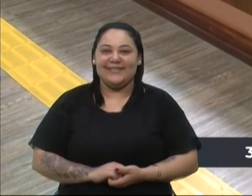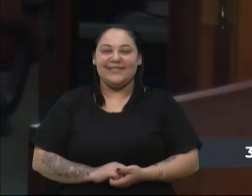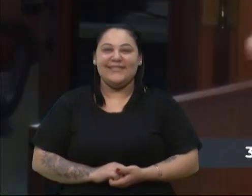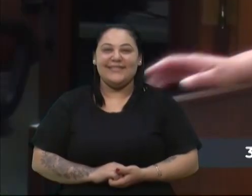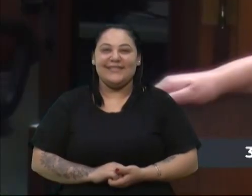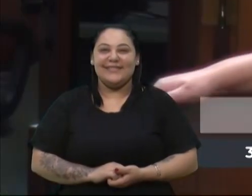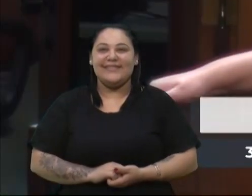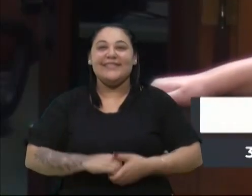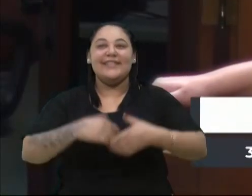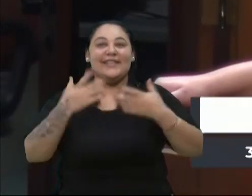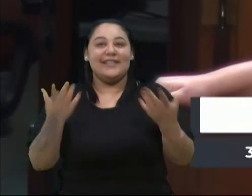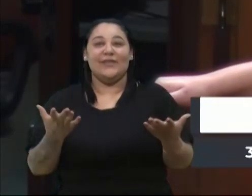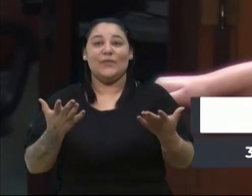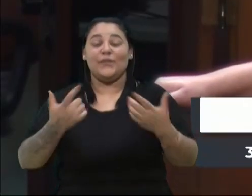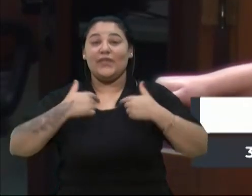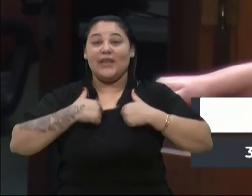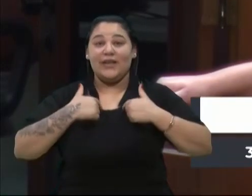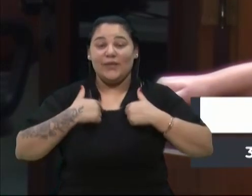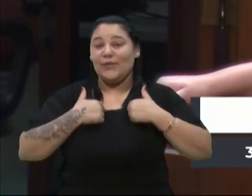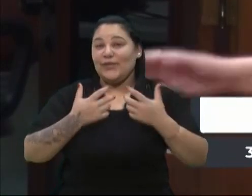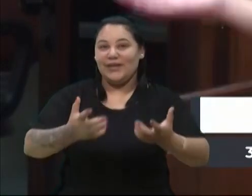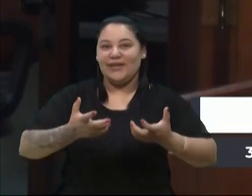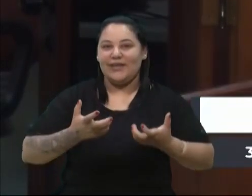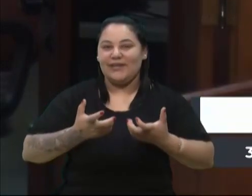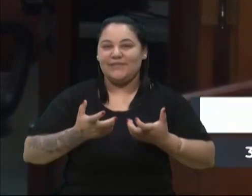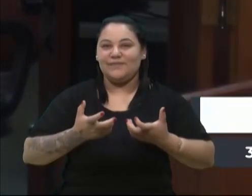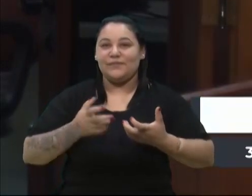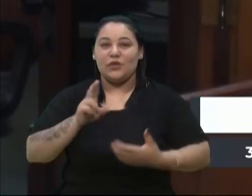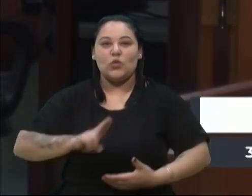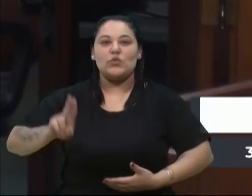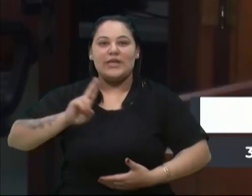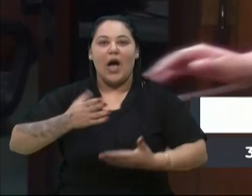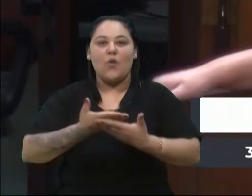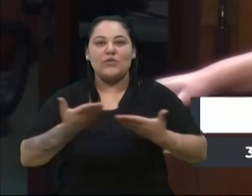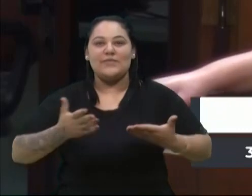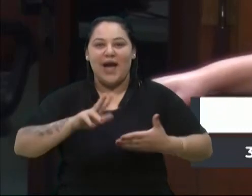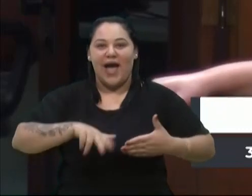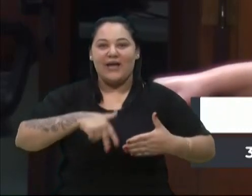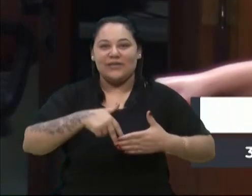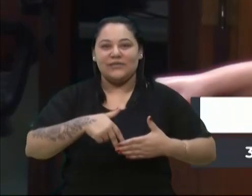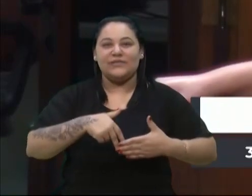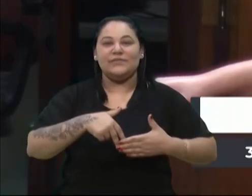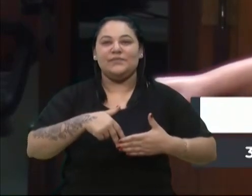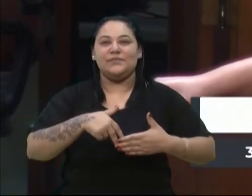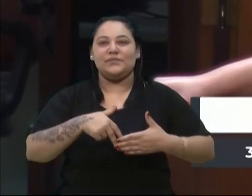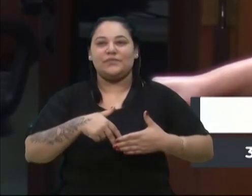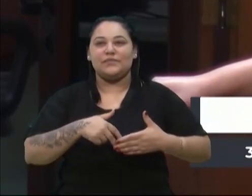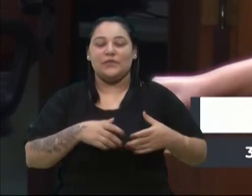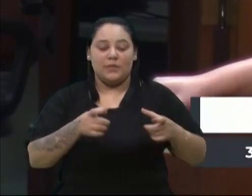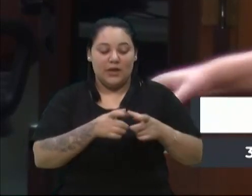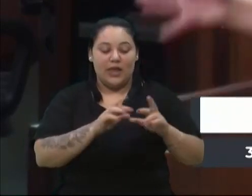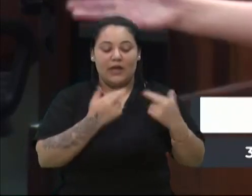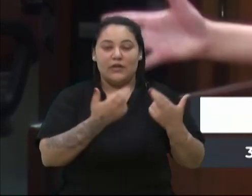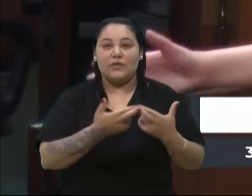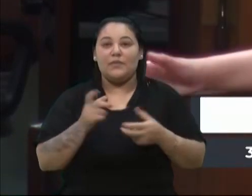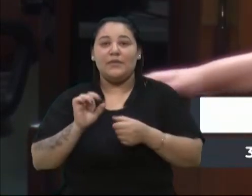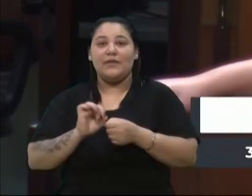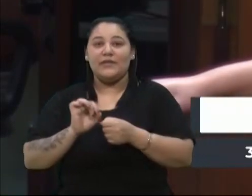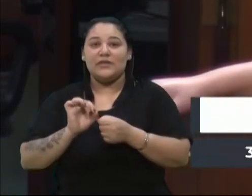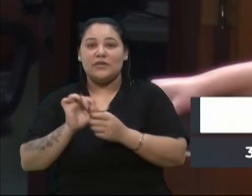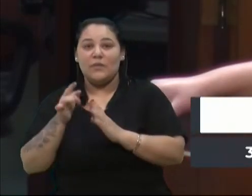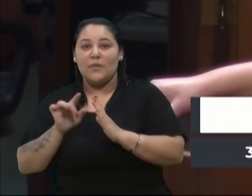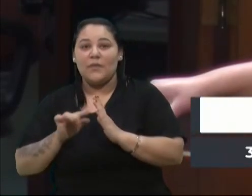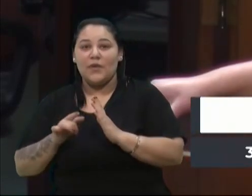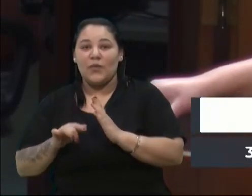Então, eu gostaria de utilizar esse espaço do pequeno expediente para fazer um questionamento